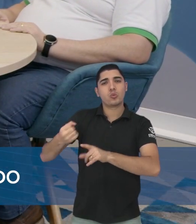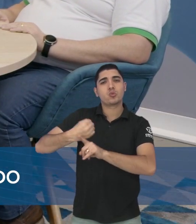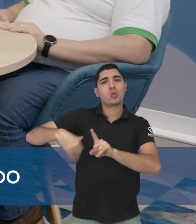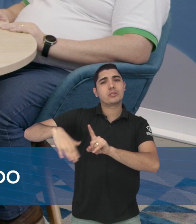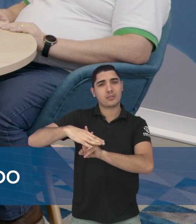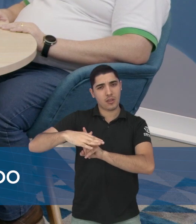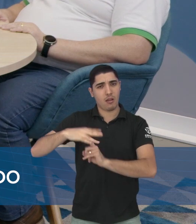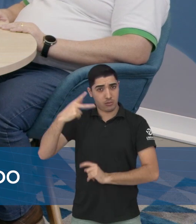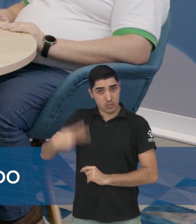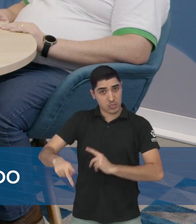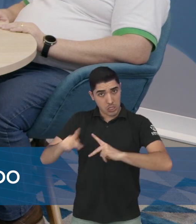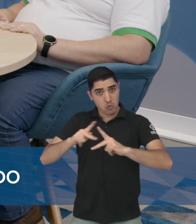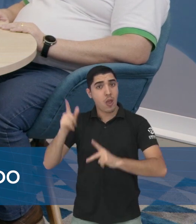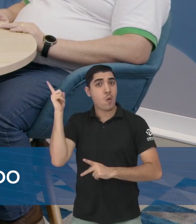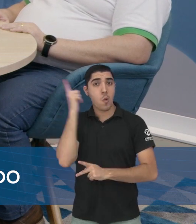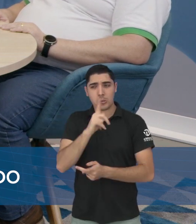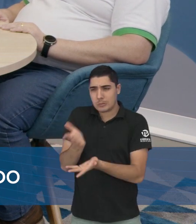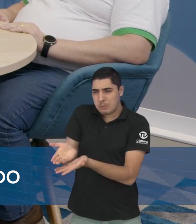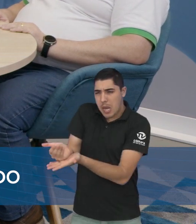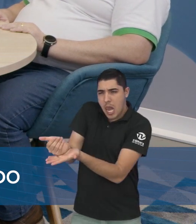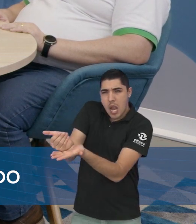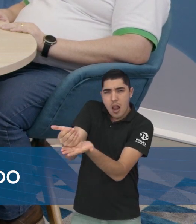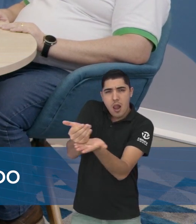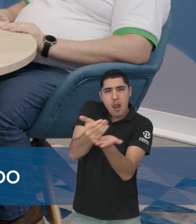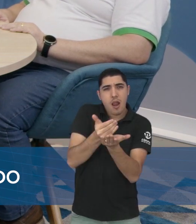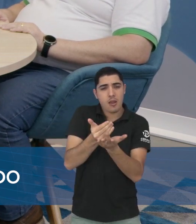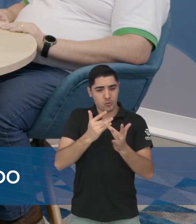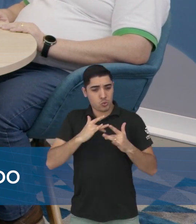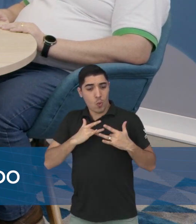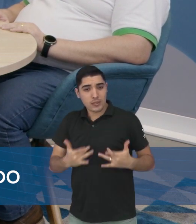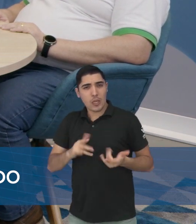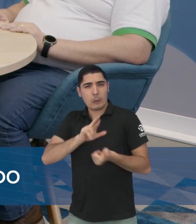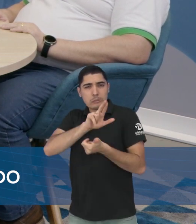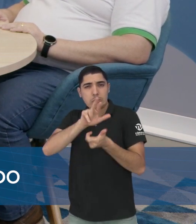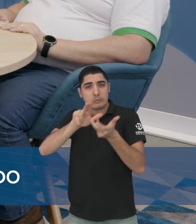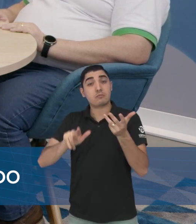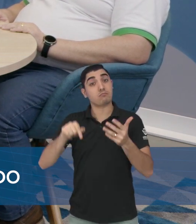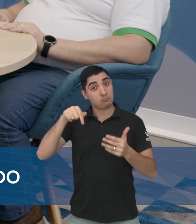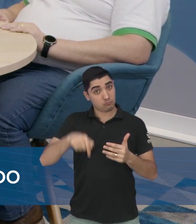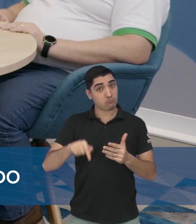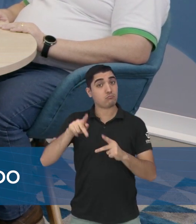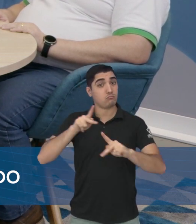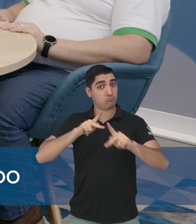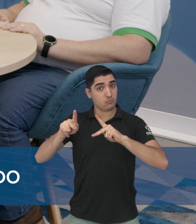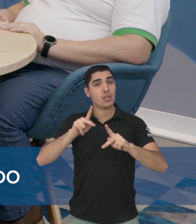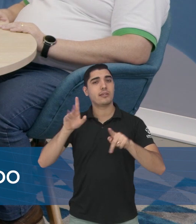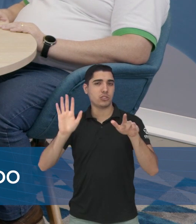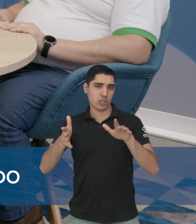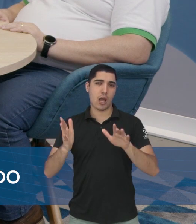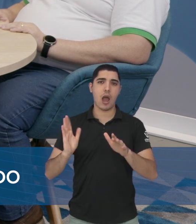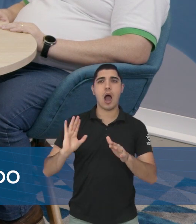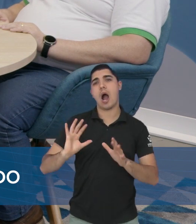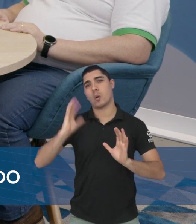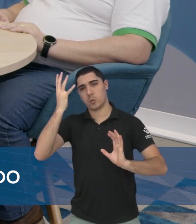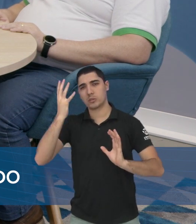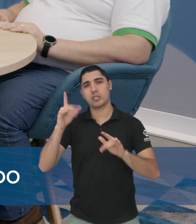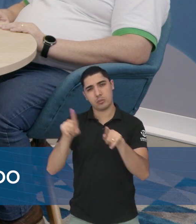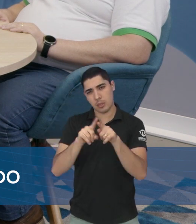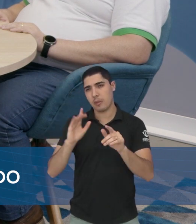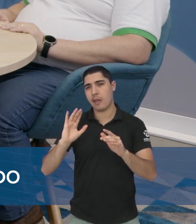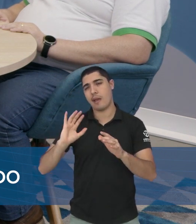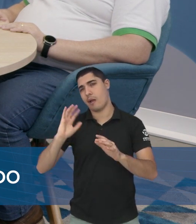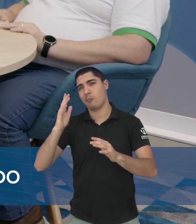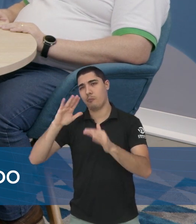que recebeu centenas de doações também para levar para essas vítimas. São José também teve alguns pontos críticos, mas nada